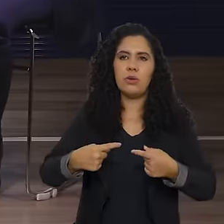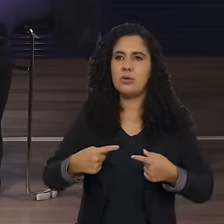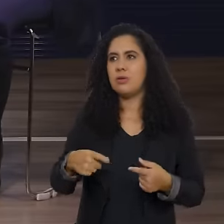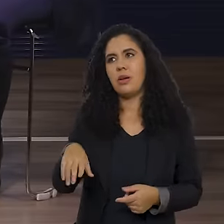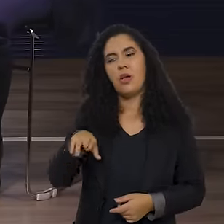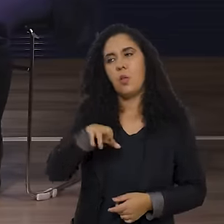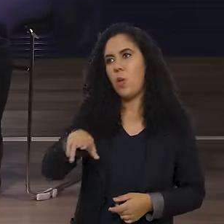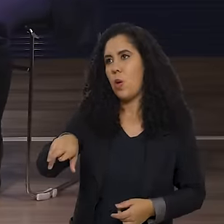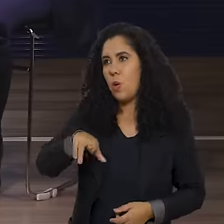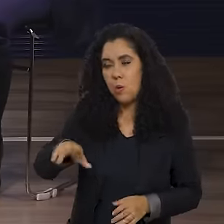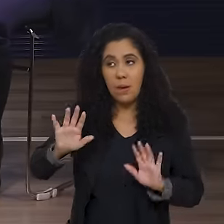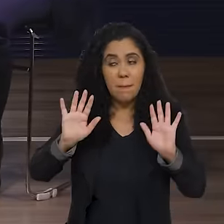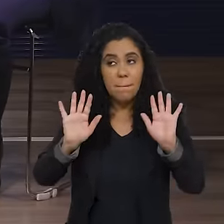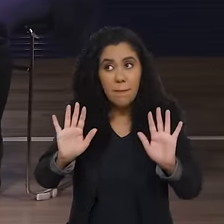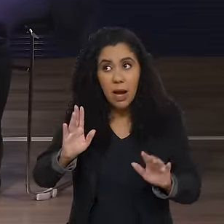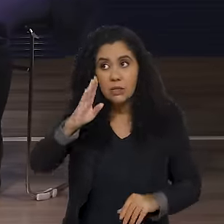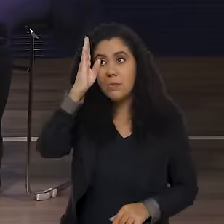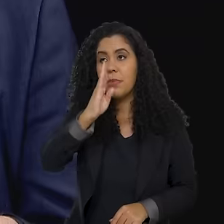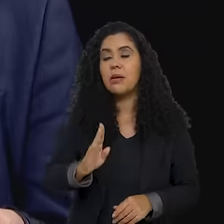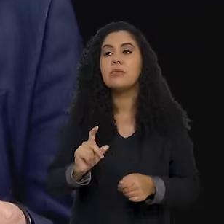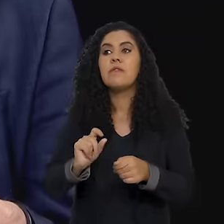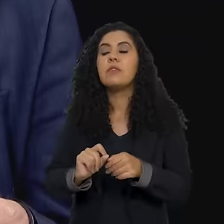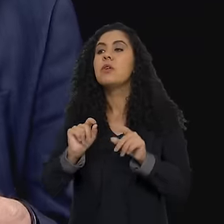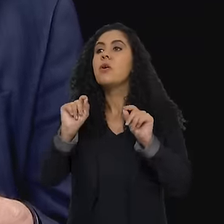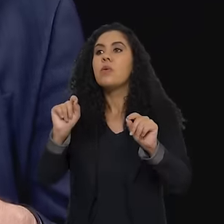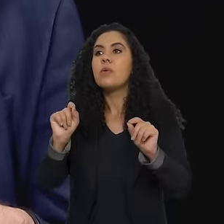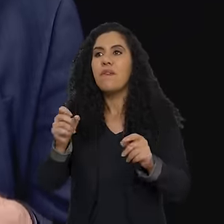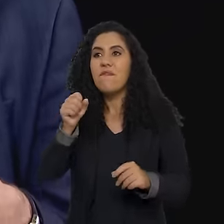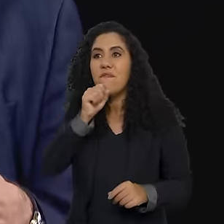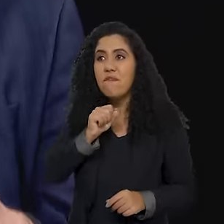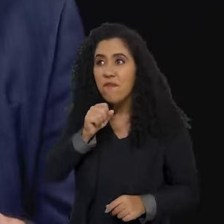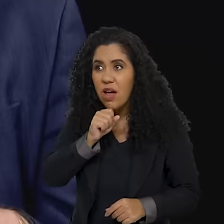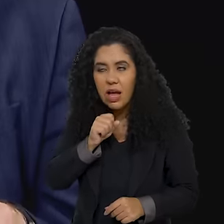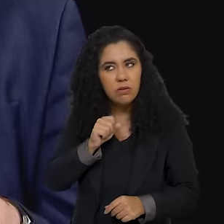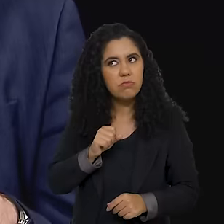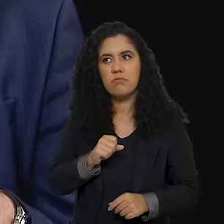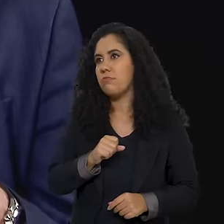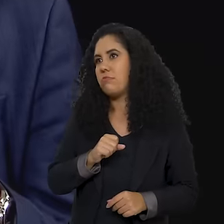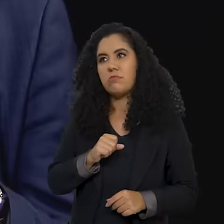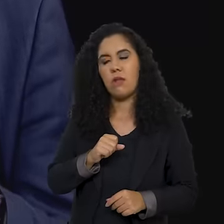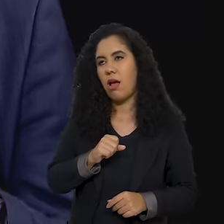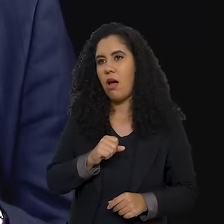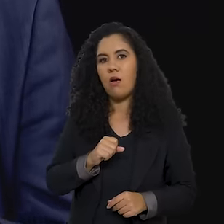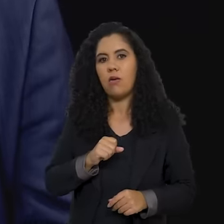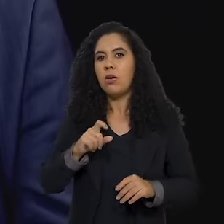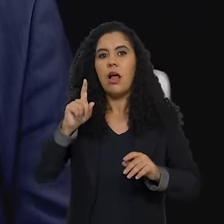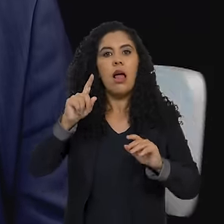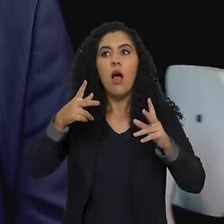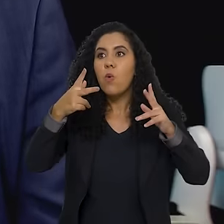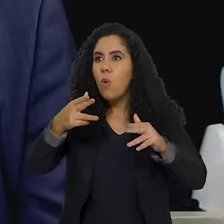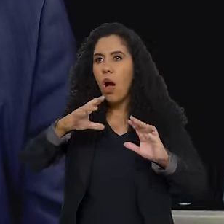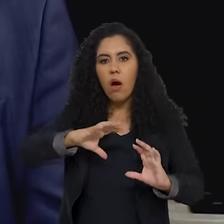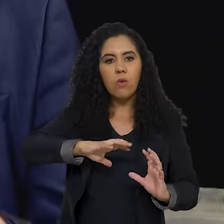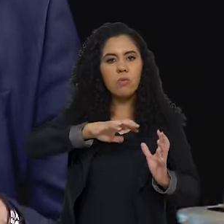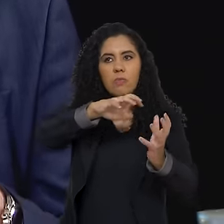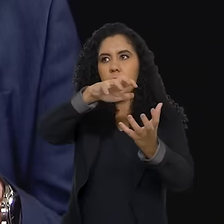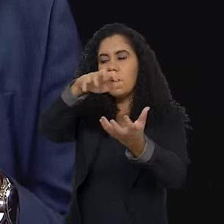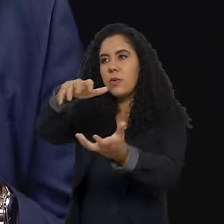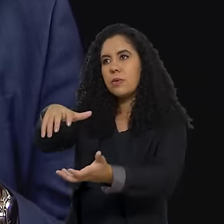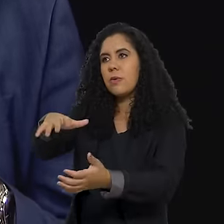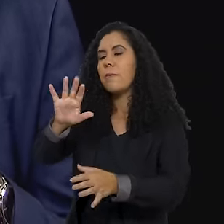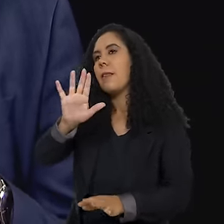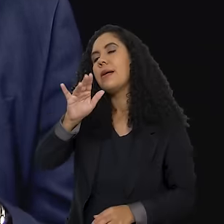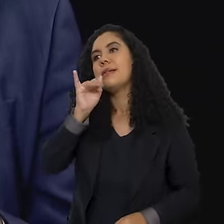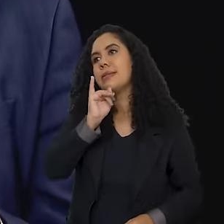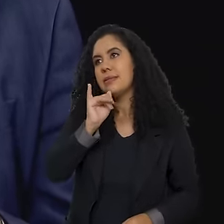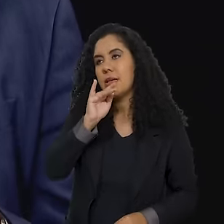Não é isso. O que o Brasil está fazendo, primeiro, não tem nada de velho. É o que o mundo inteiro está fazendo.